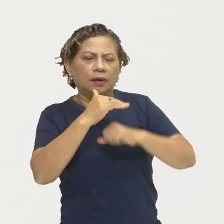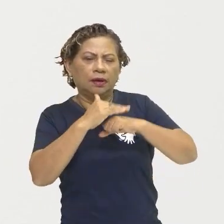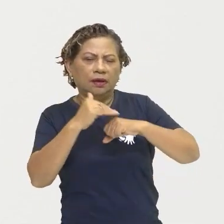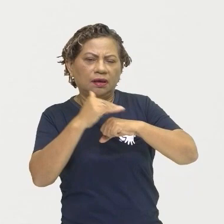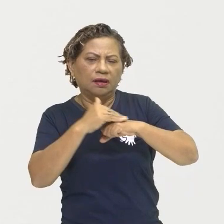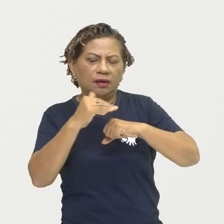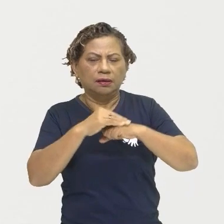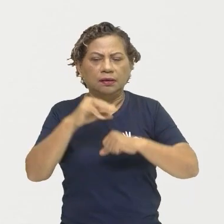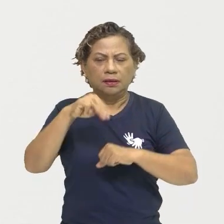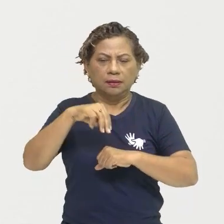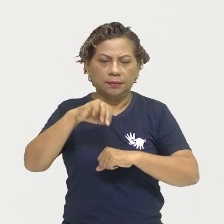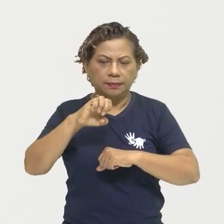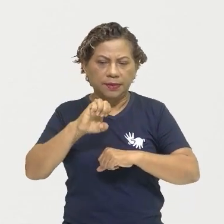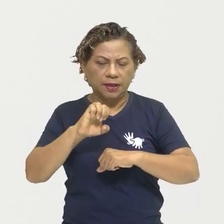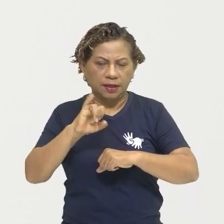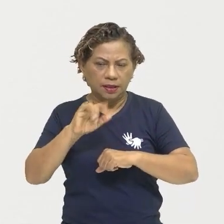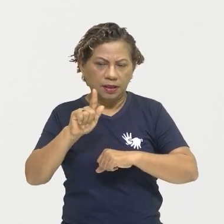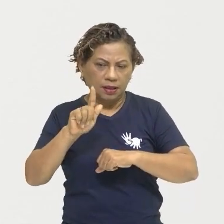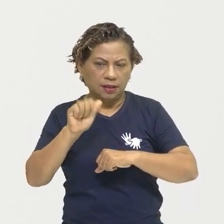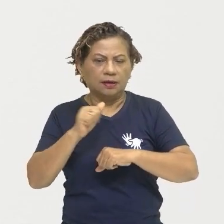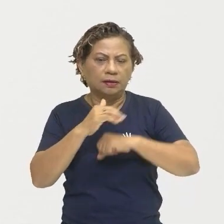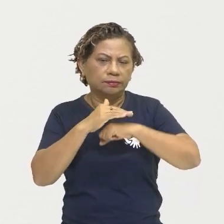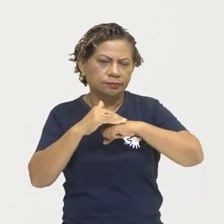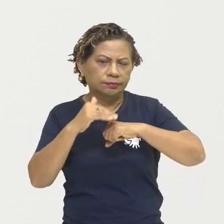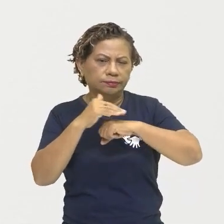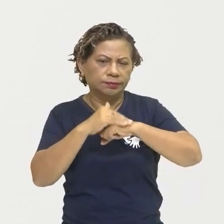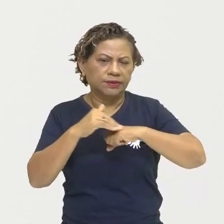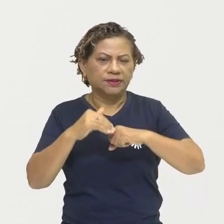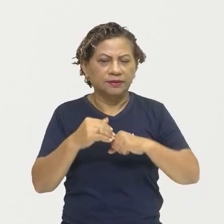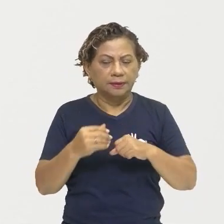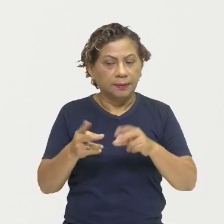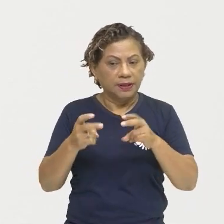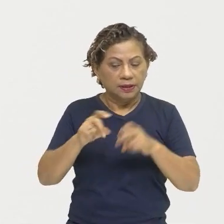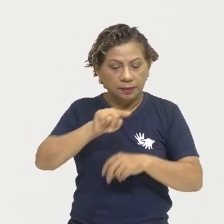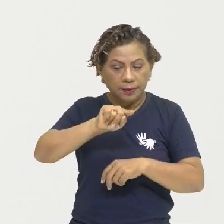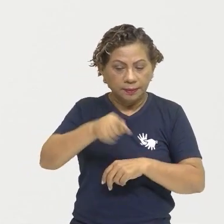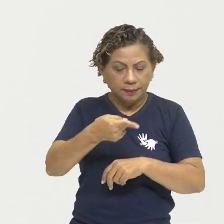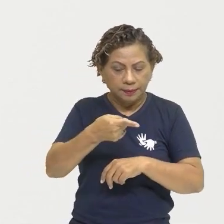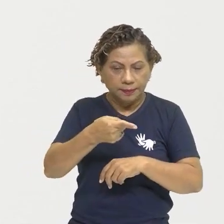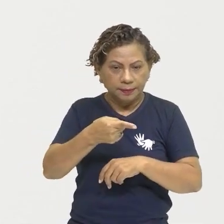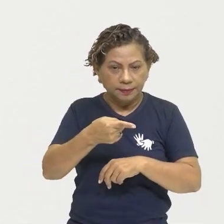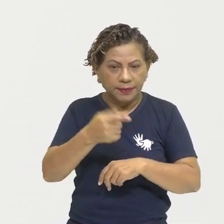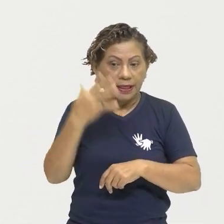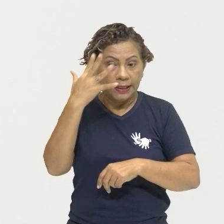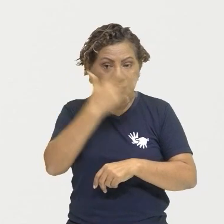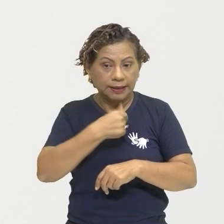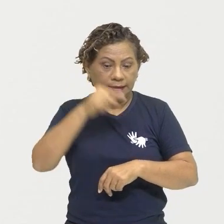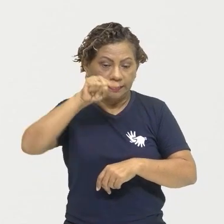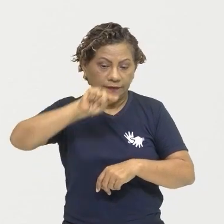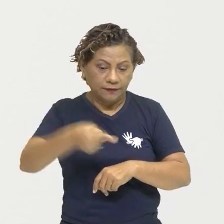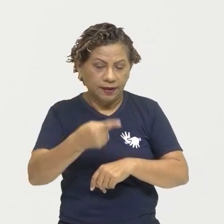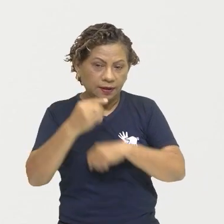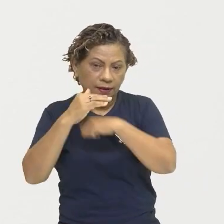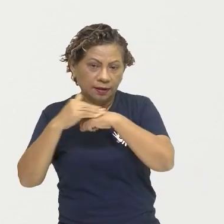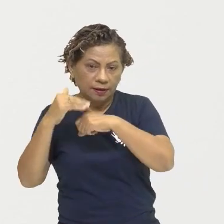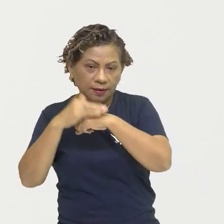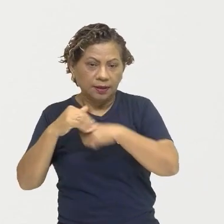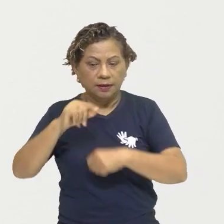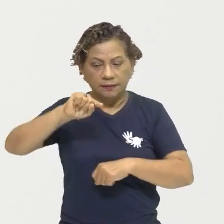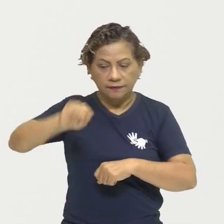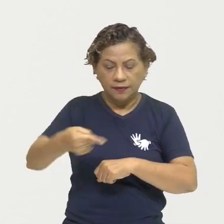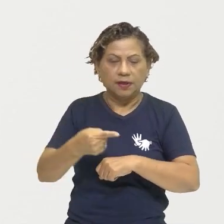meiga está separando um termo do predicativo desse sujeito. Tudo isso aqui é predicativo. Carinhosa